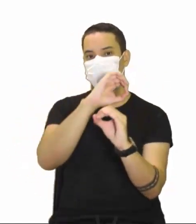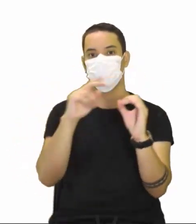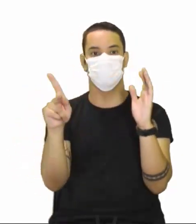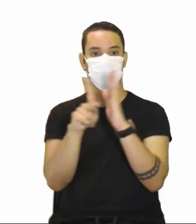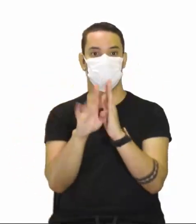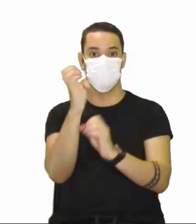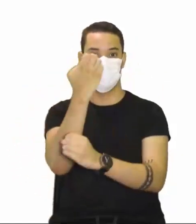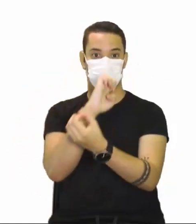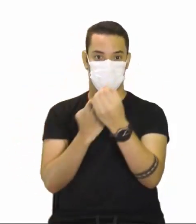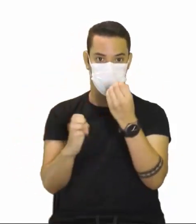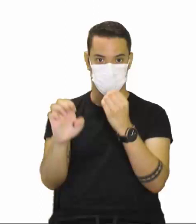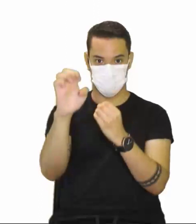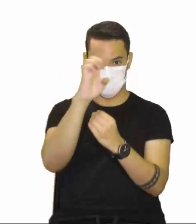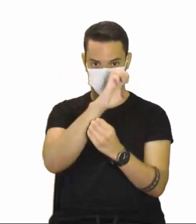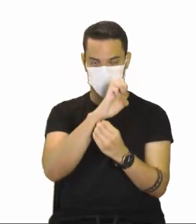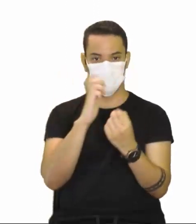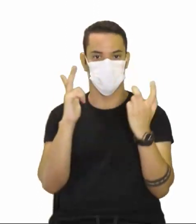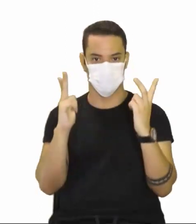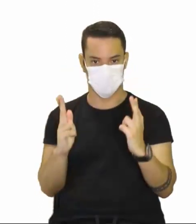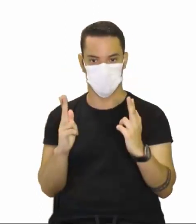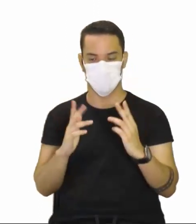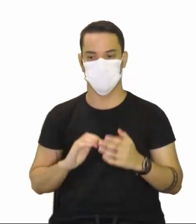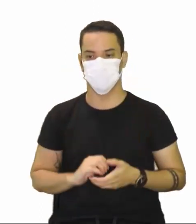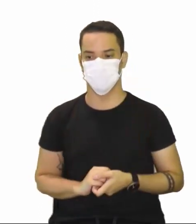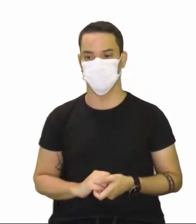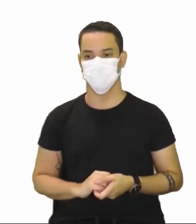como se fosse o sistema solar.